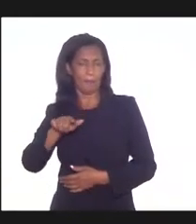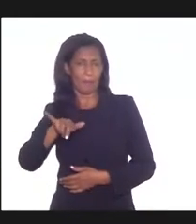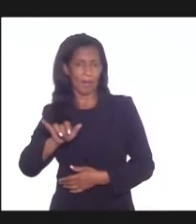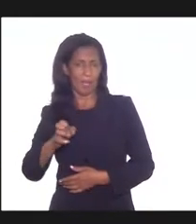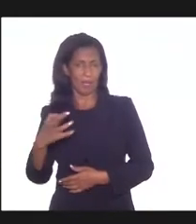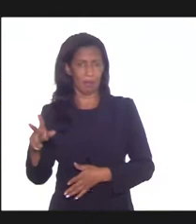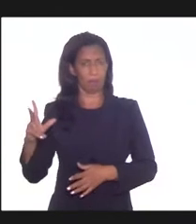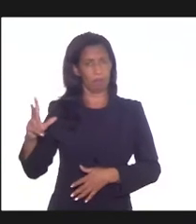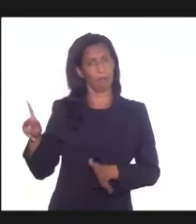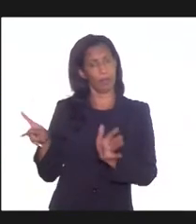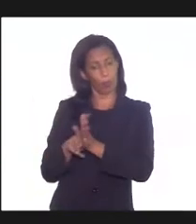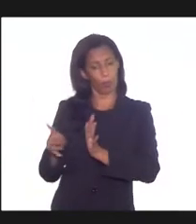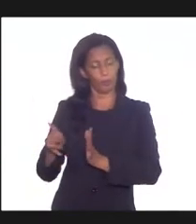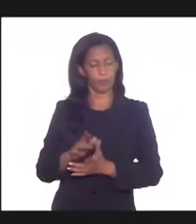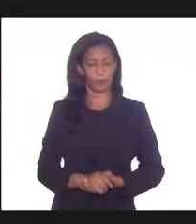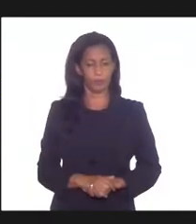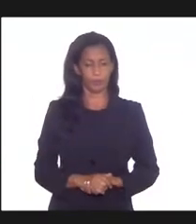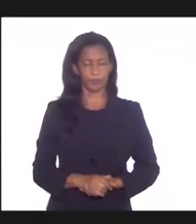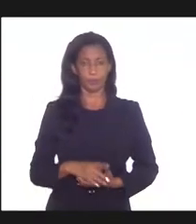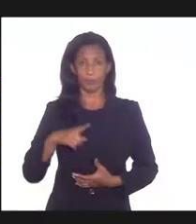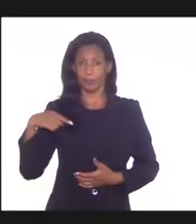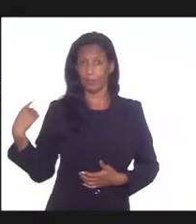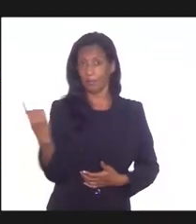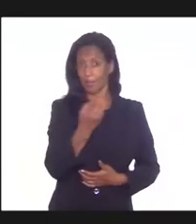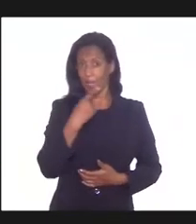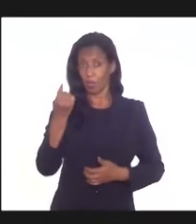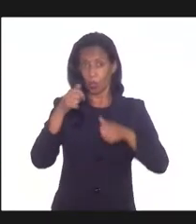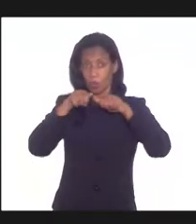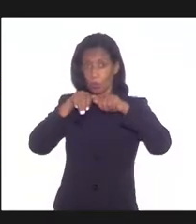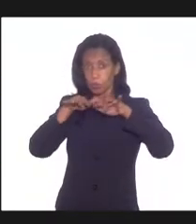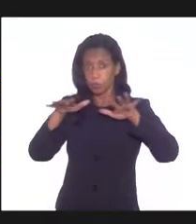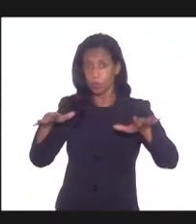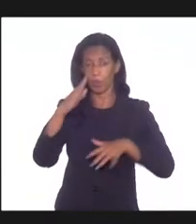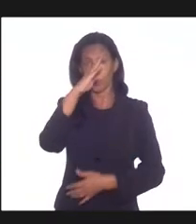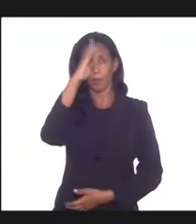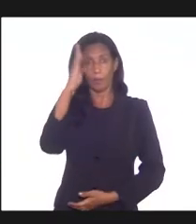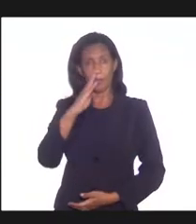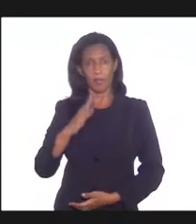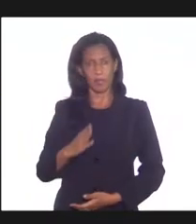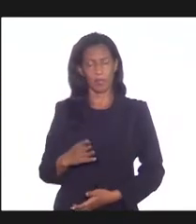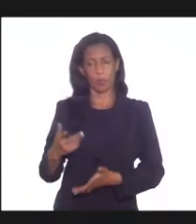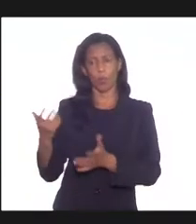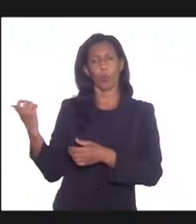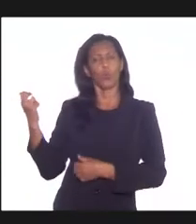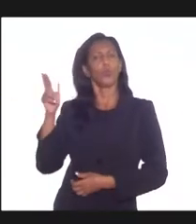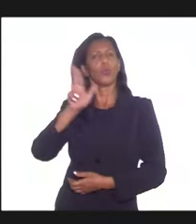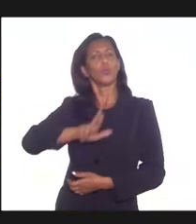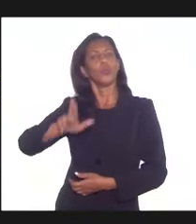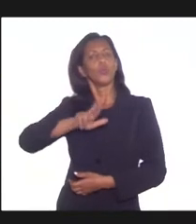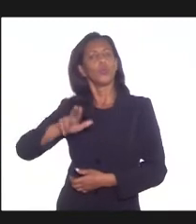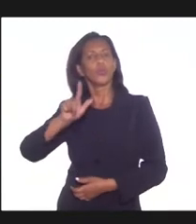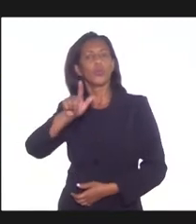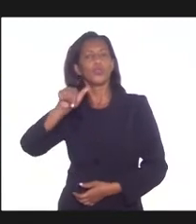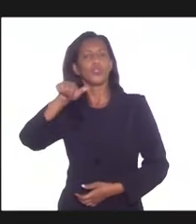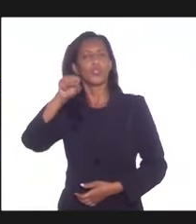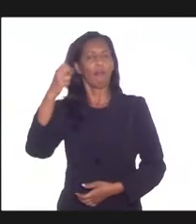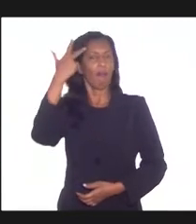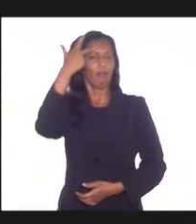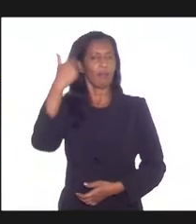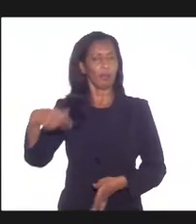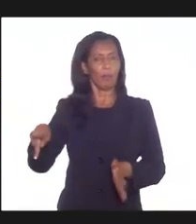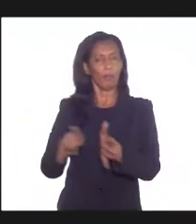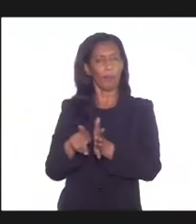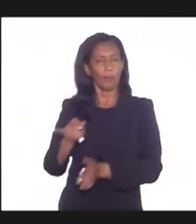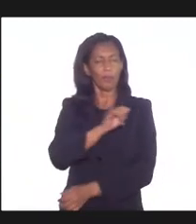Próximo. A nossa distribuição, essa no Brasil, do consumo de gás natural e não do Rio de Janeiro, é uma